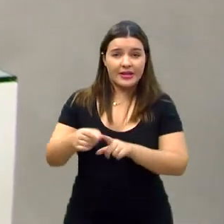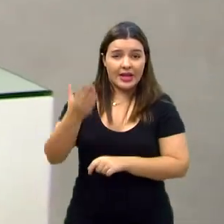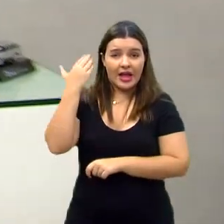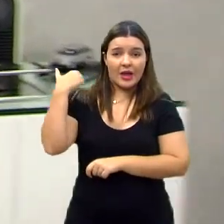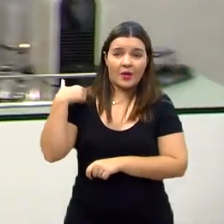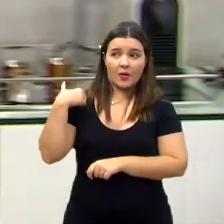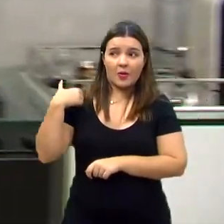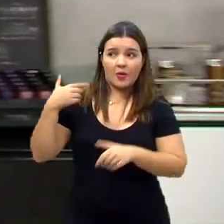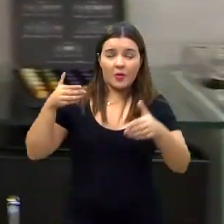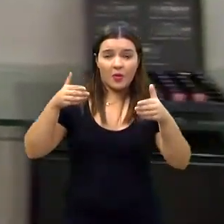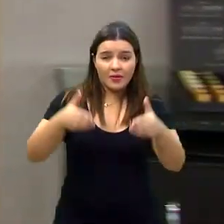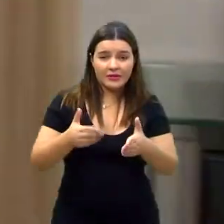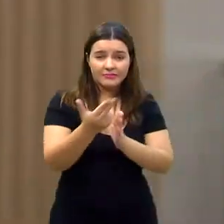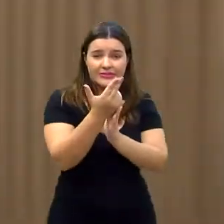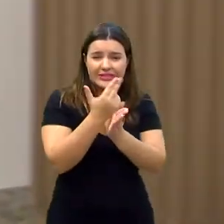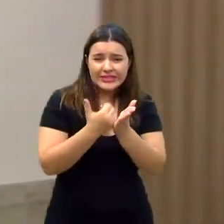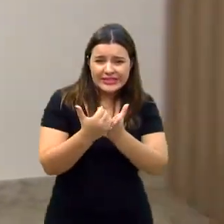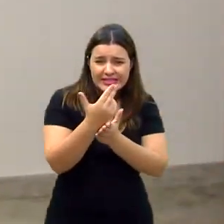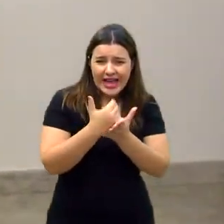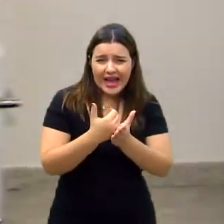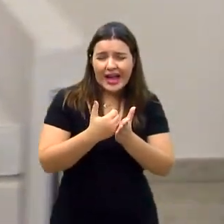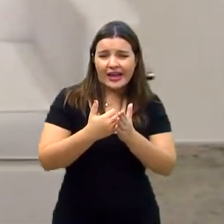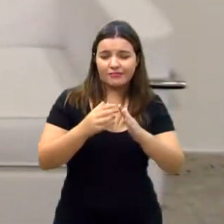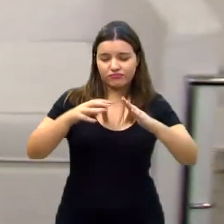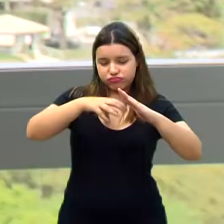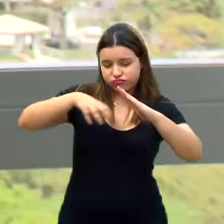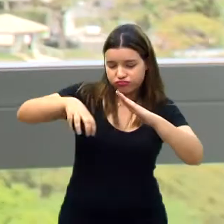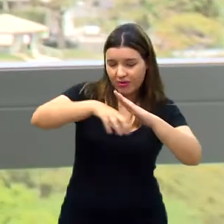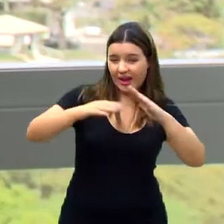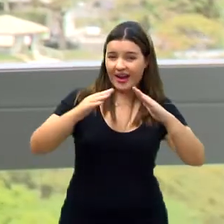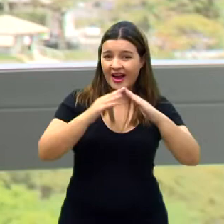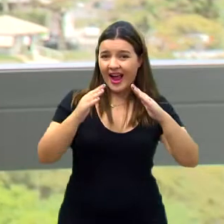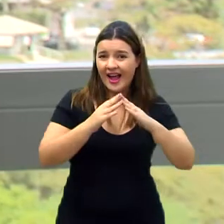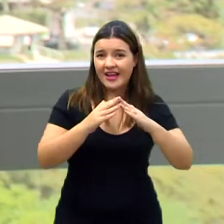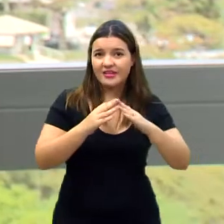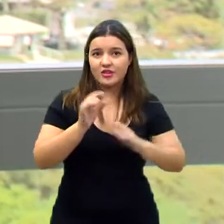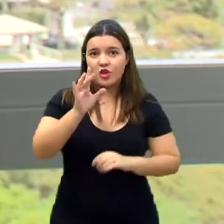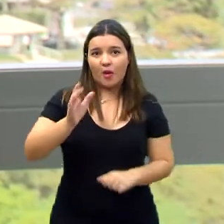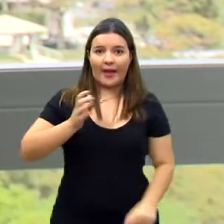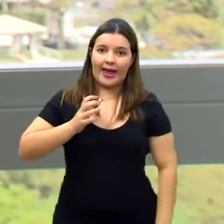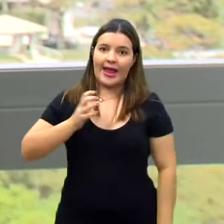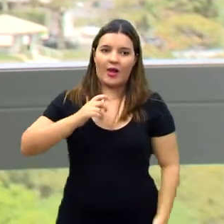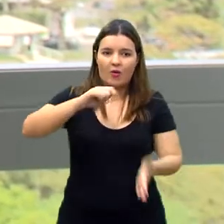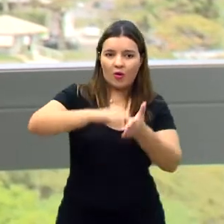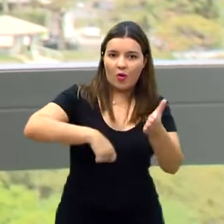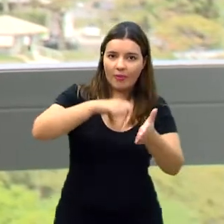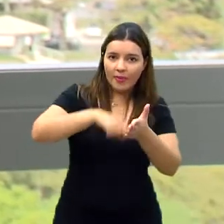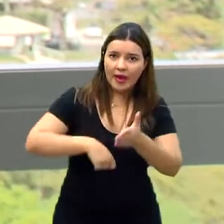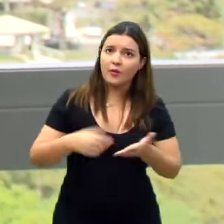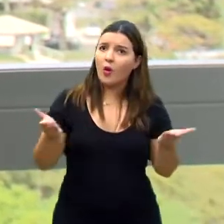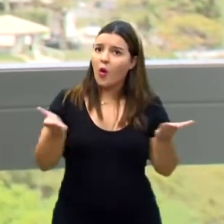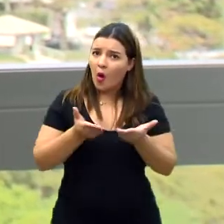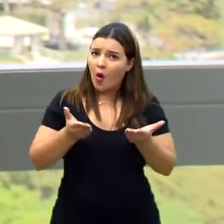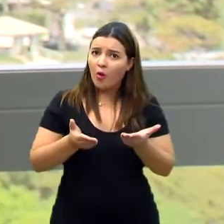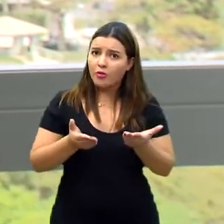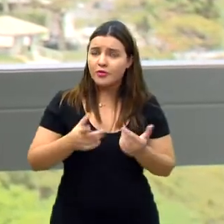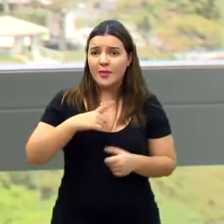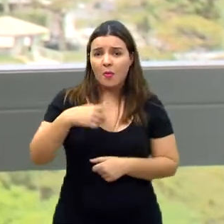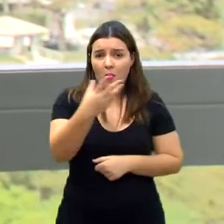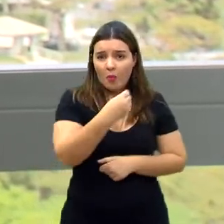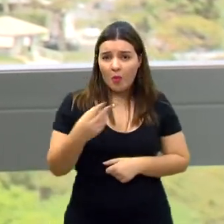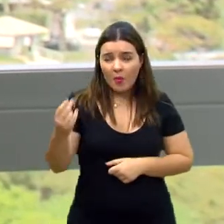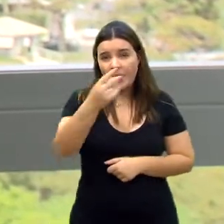a designer ainda uma profissão mais elitizada e hoje é mais popular é uma profissão mais acessível então